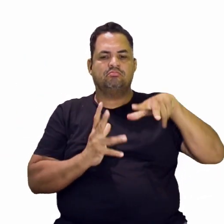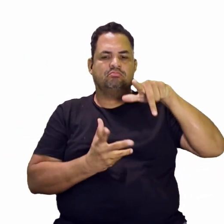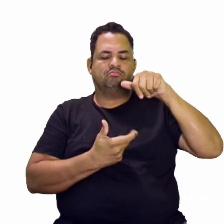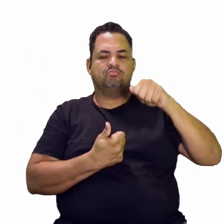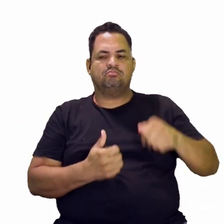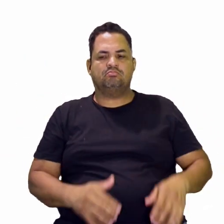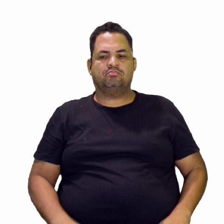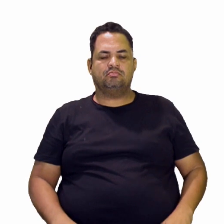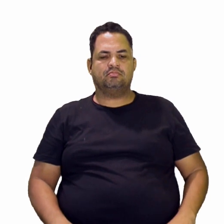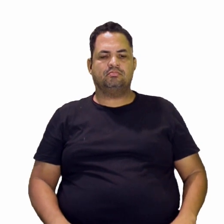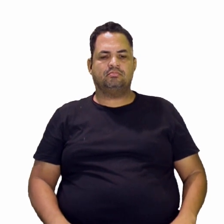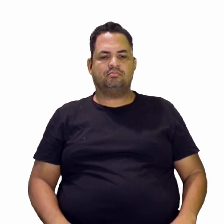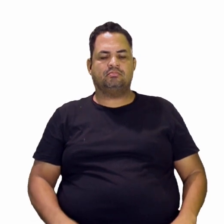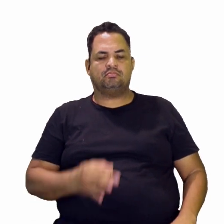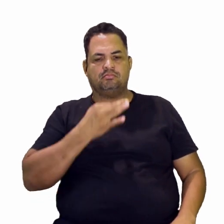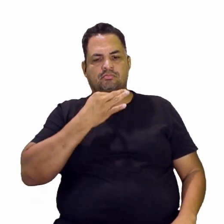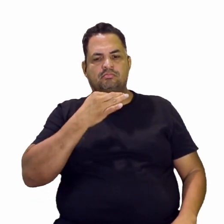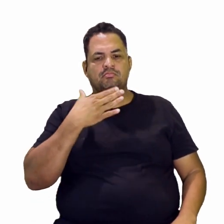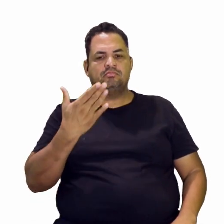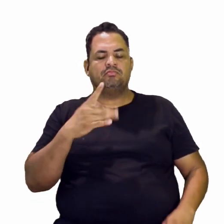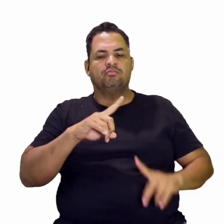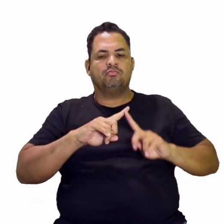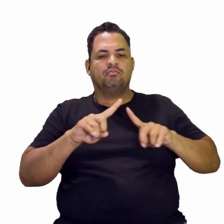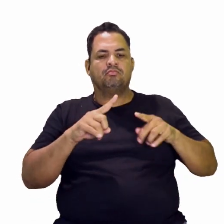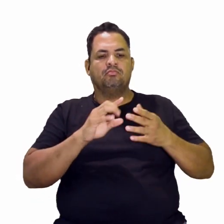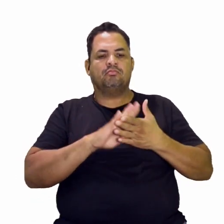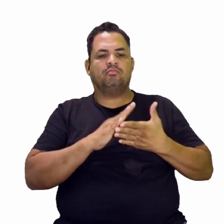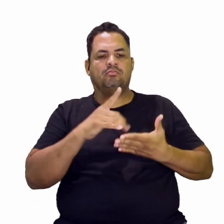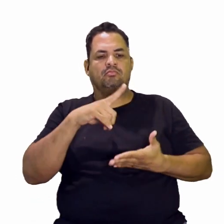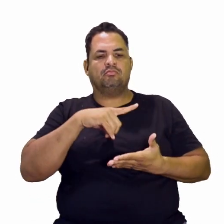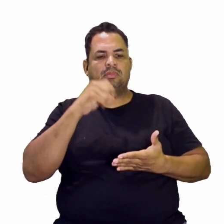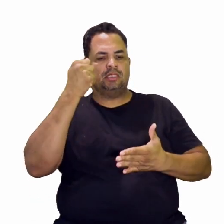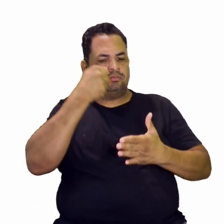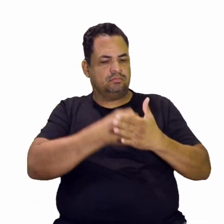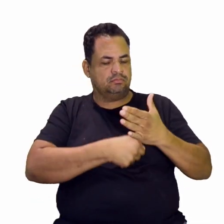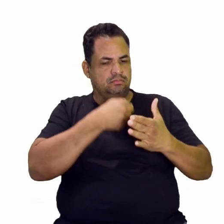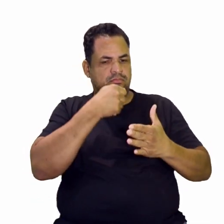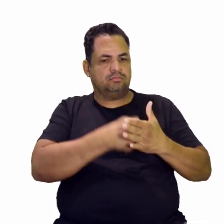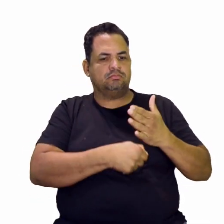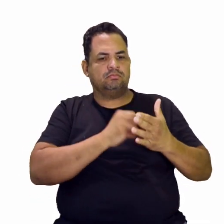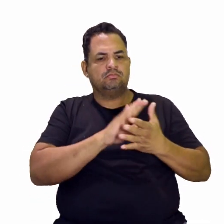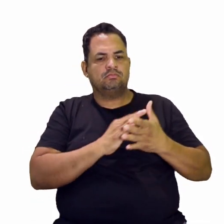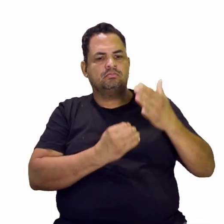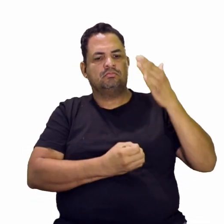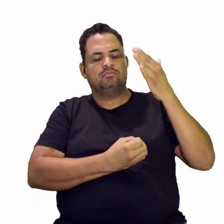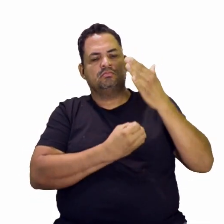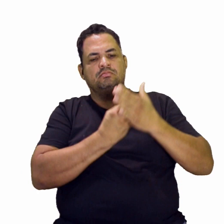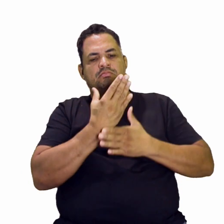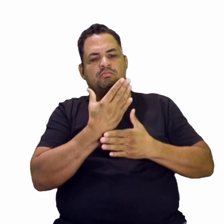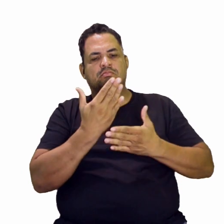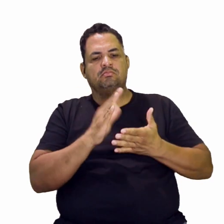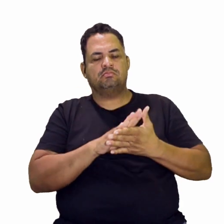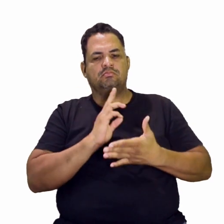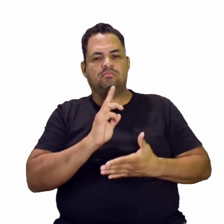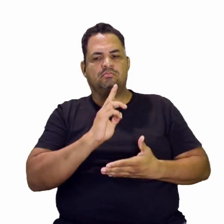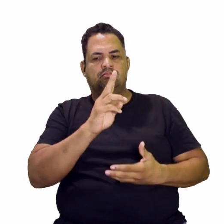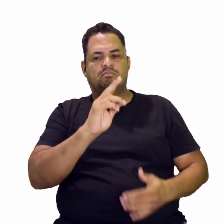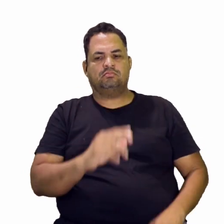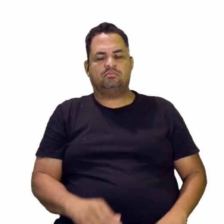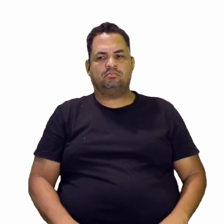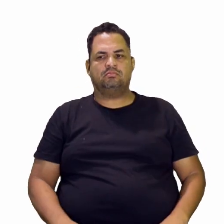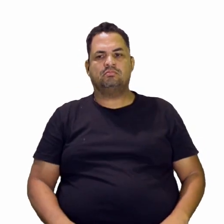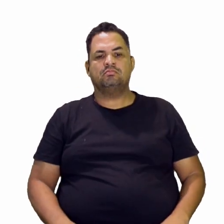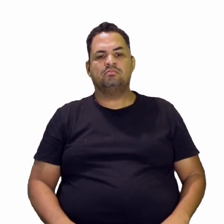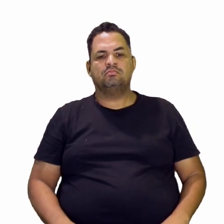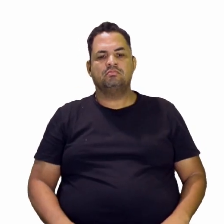planeta. Então eles criticaram isso aí, mas há aqueles que defendem sim o surgimento desse processo, tá?